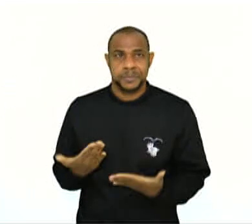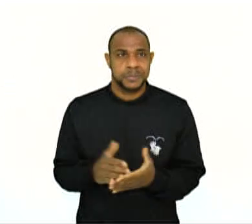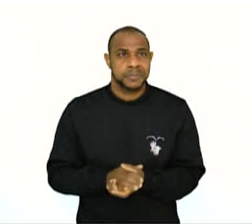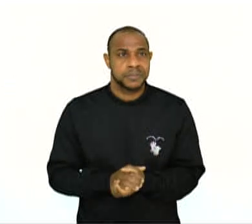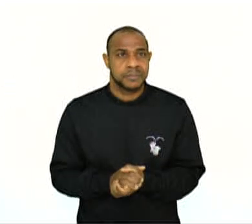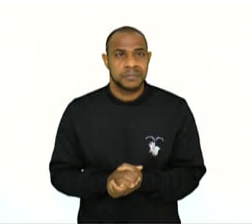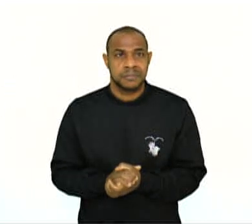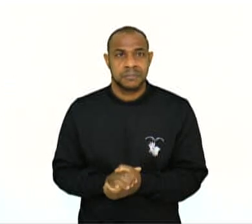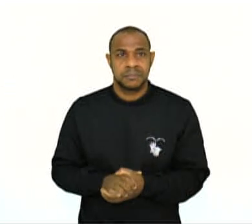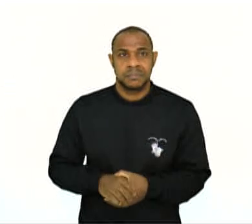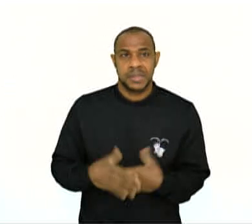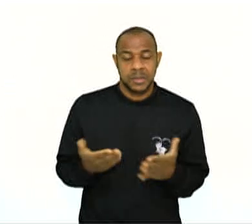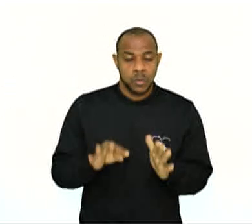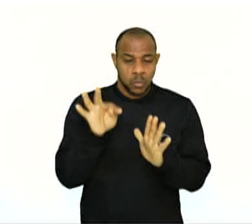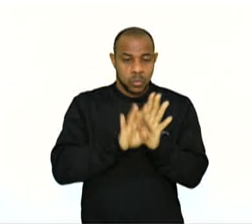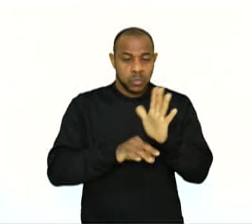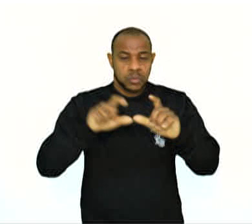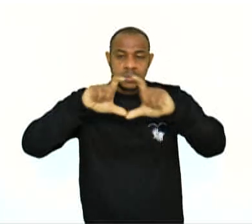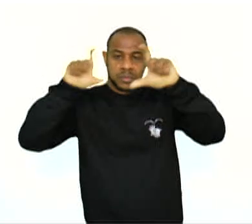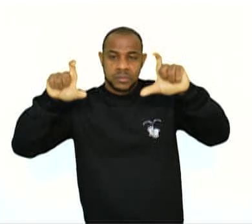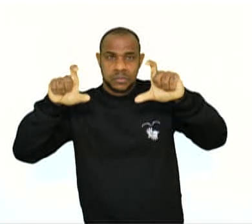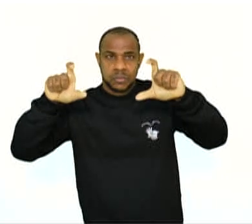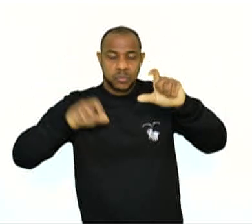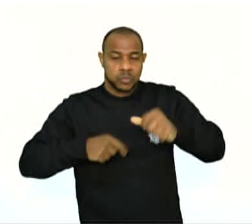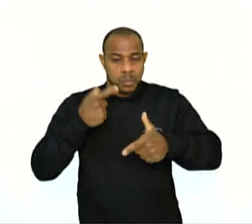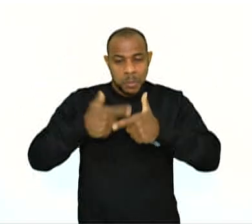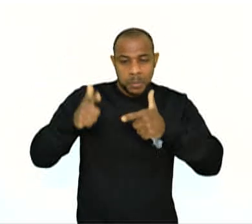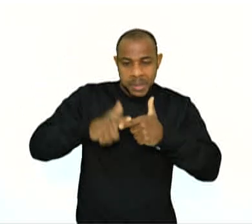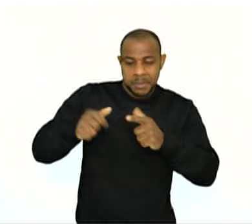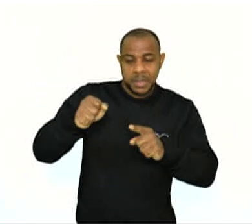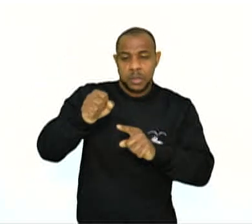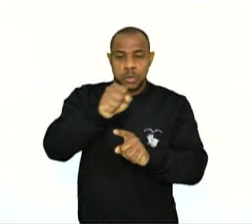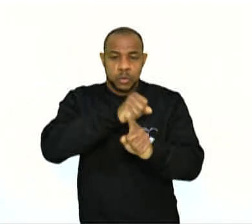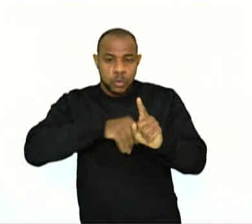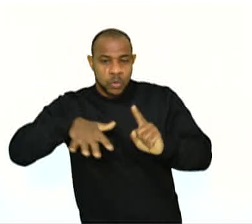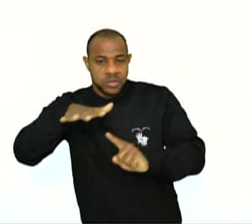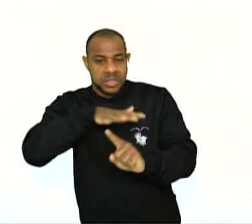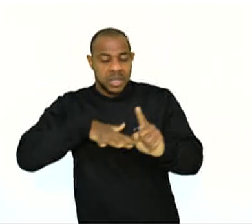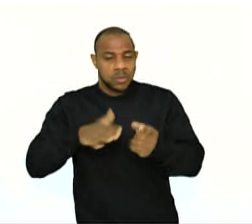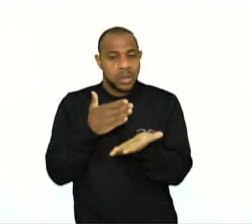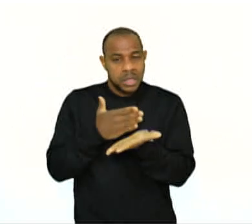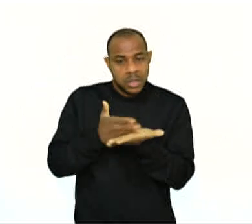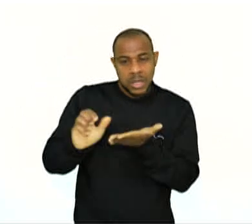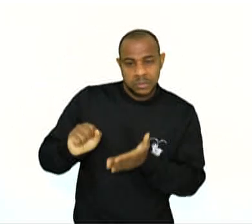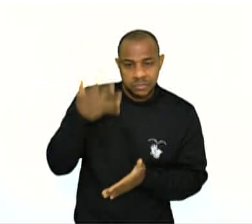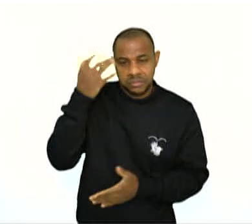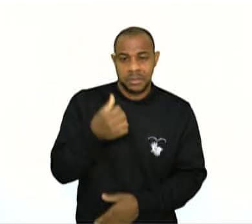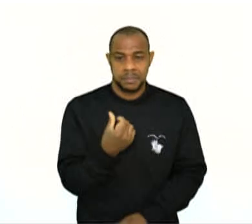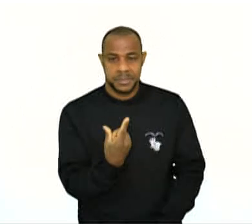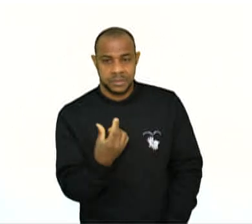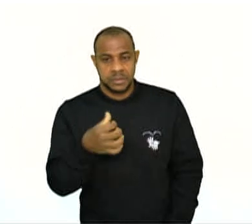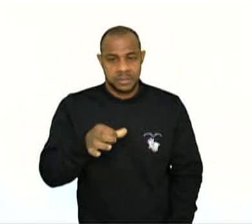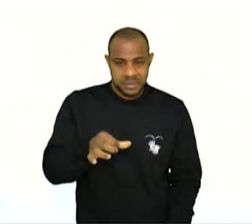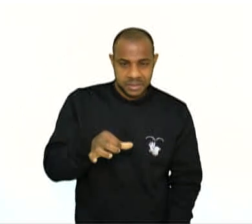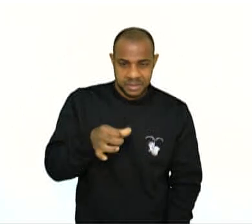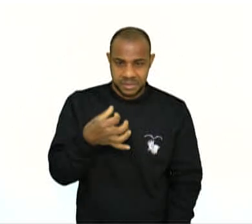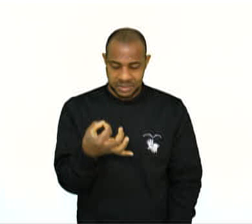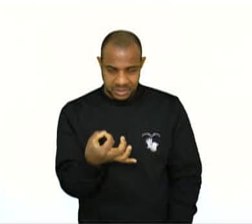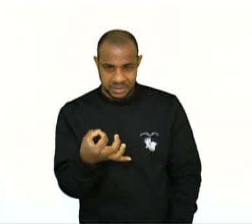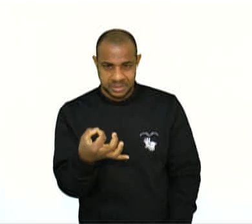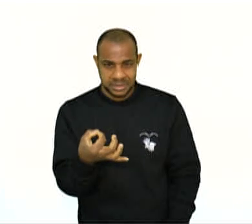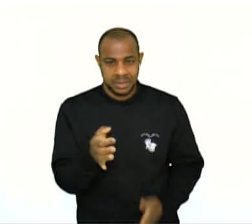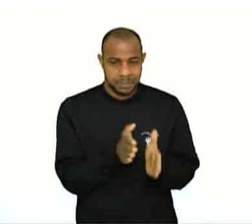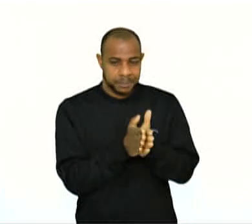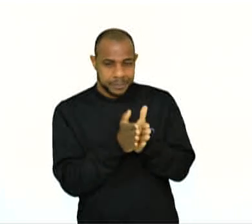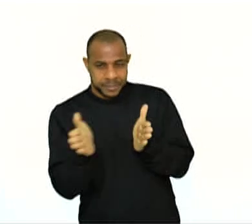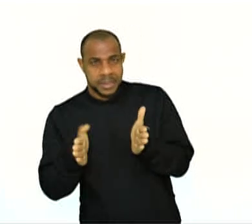é, segundo o texto, os conflitos sociais ocorridos no início dos anos 1960